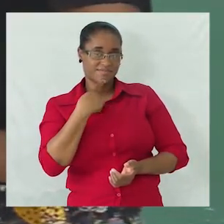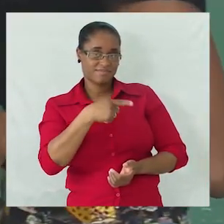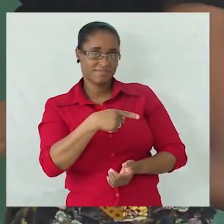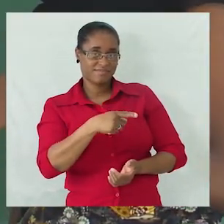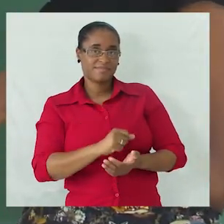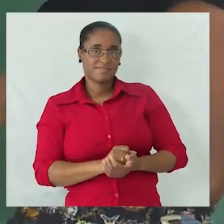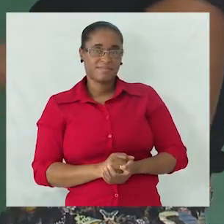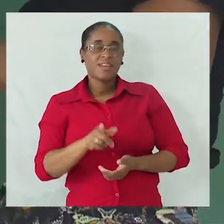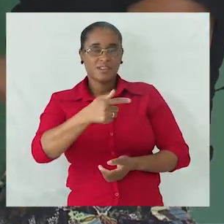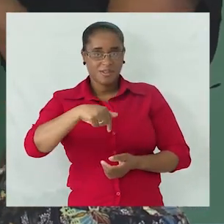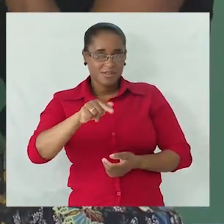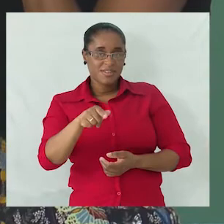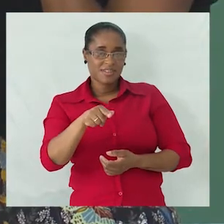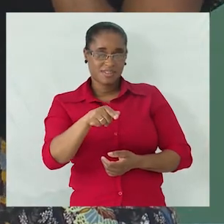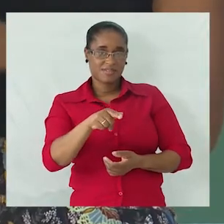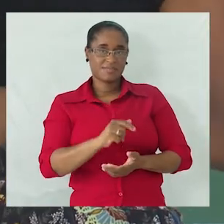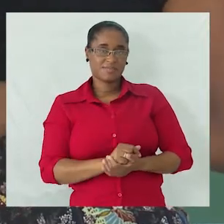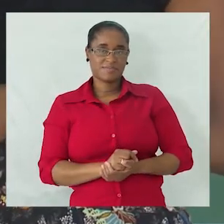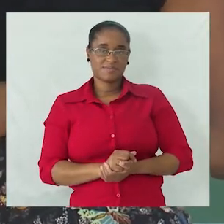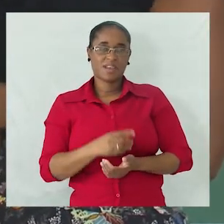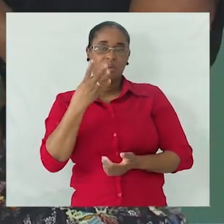Portanto, nós temos aqui apresentado